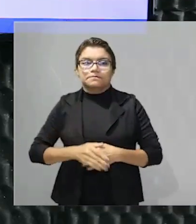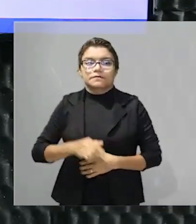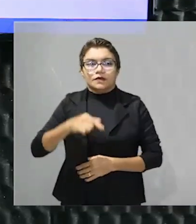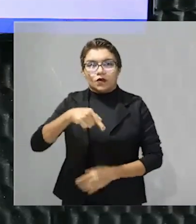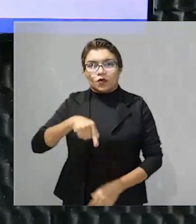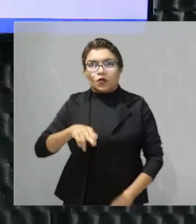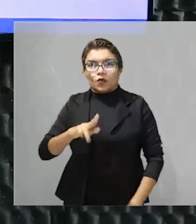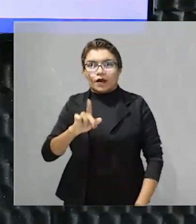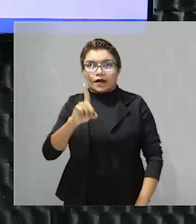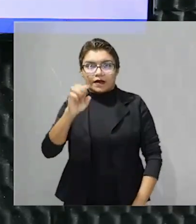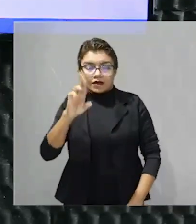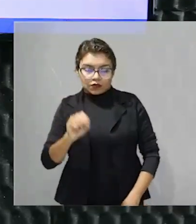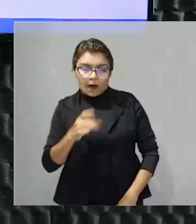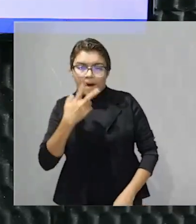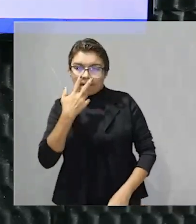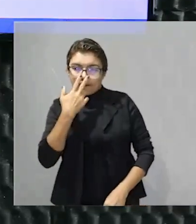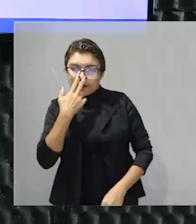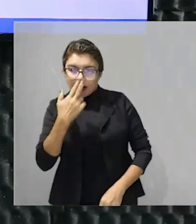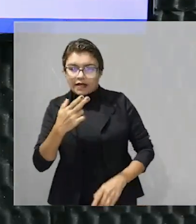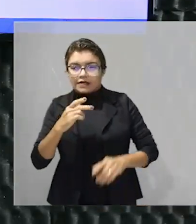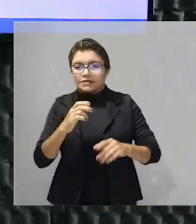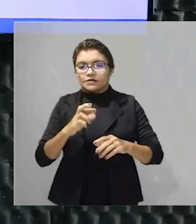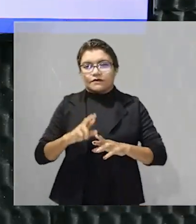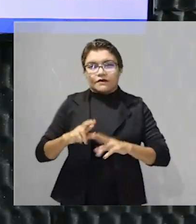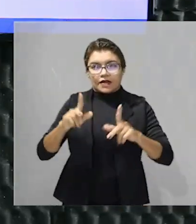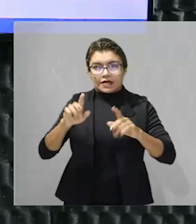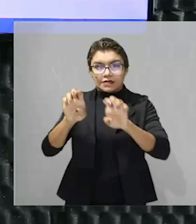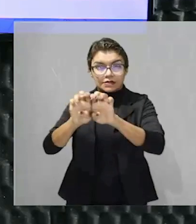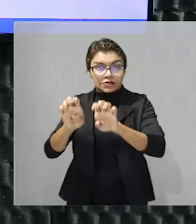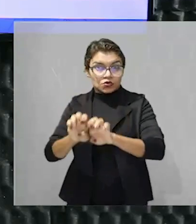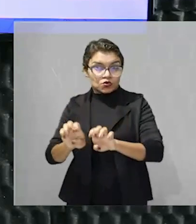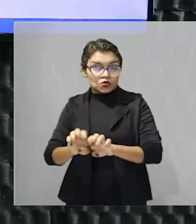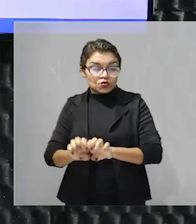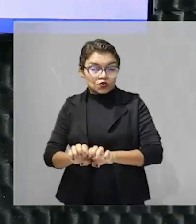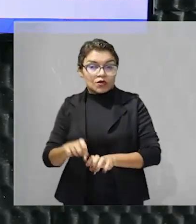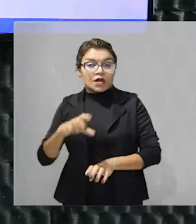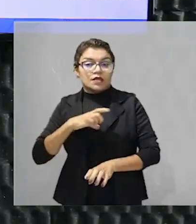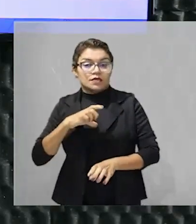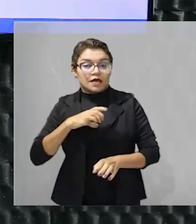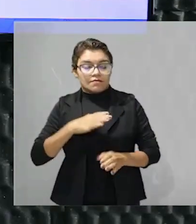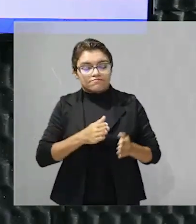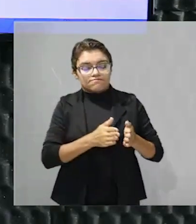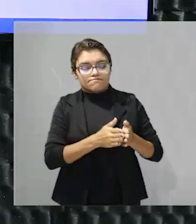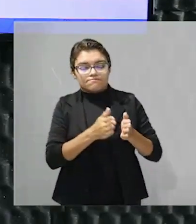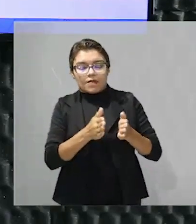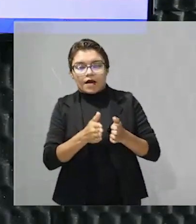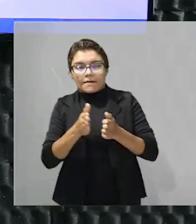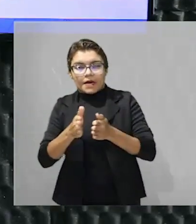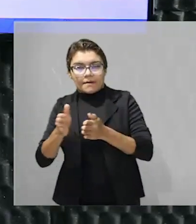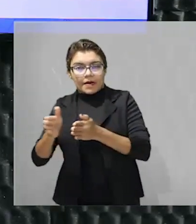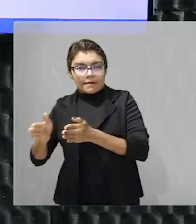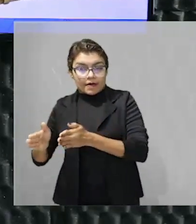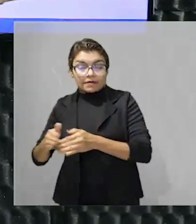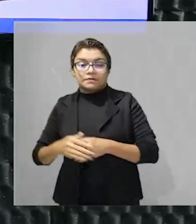ideia das molduras, das diferenças de estruturas. Ele vem com uma sequência, então você pode ter 1, 2,